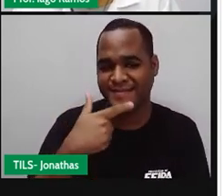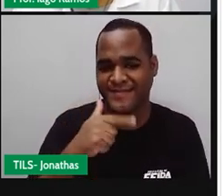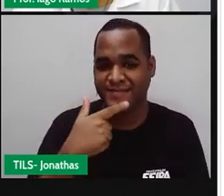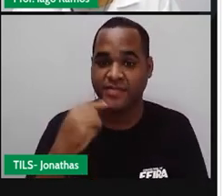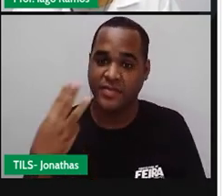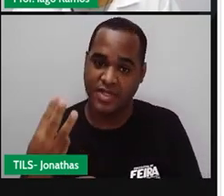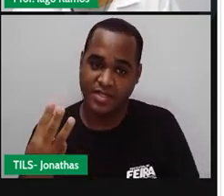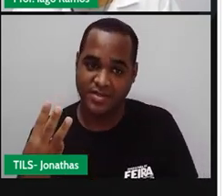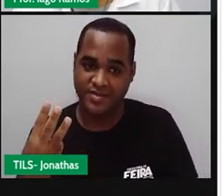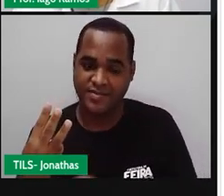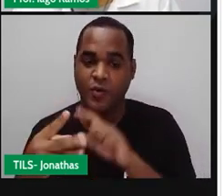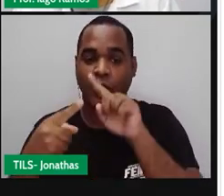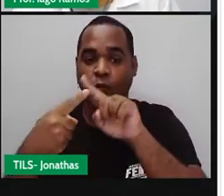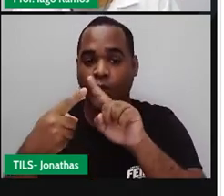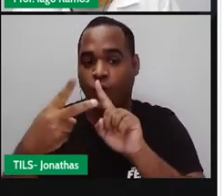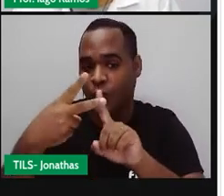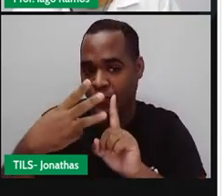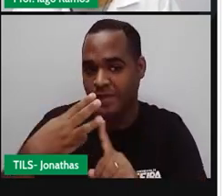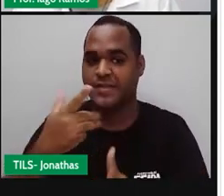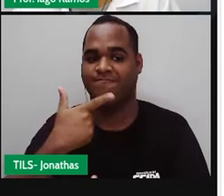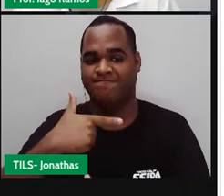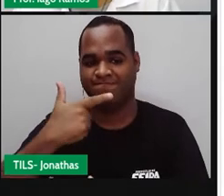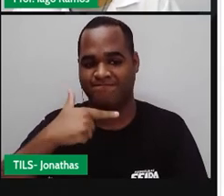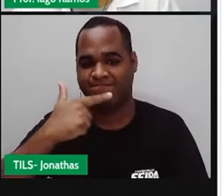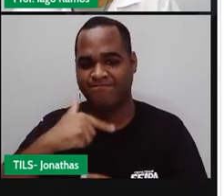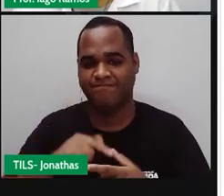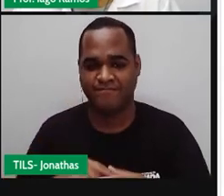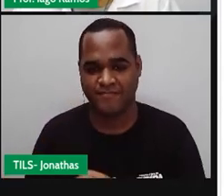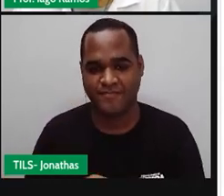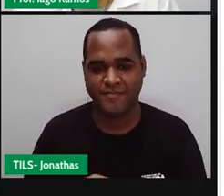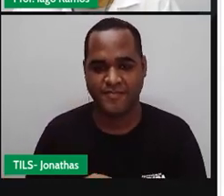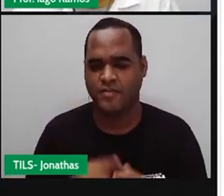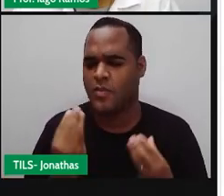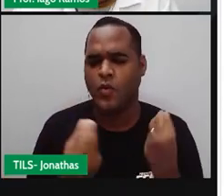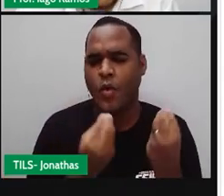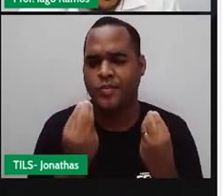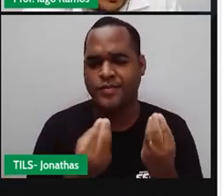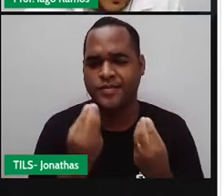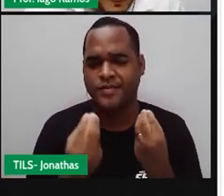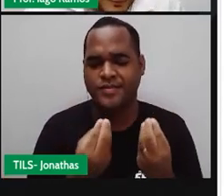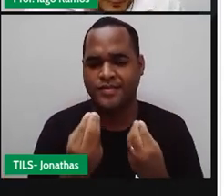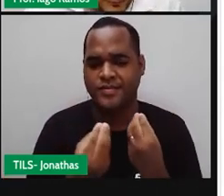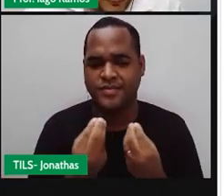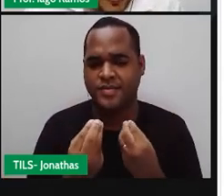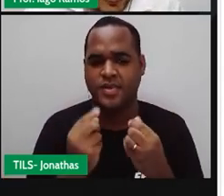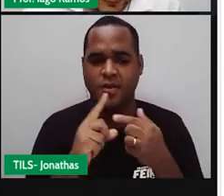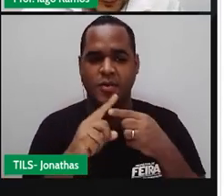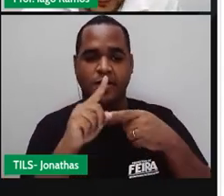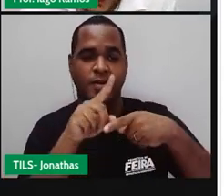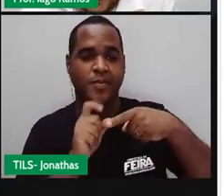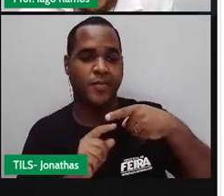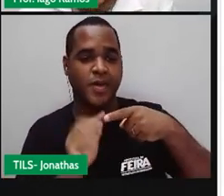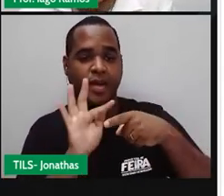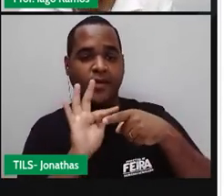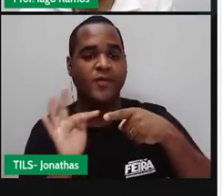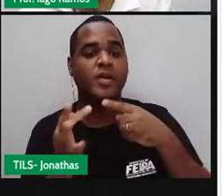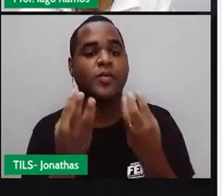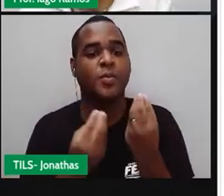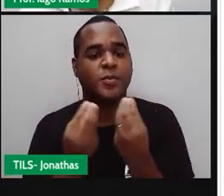um dois três Então como é que a gente coloca isso na forma de fração